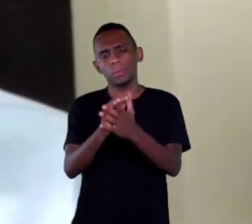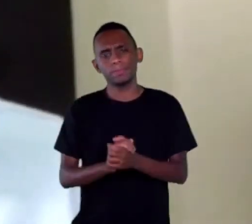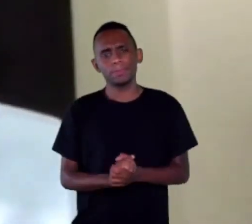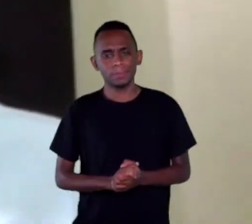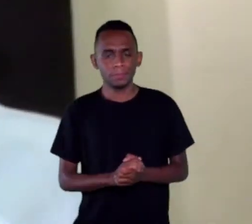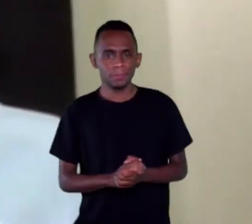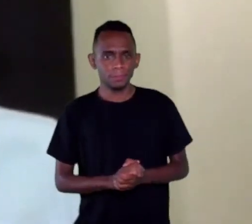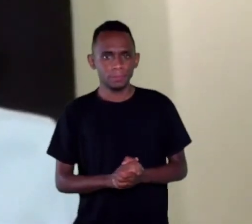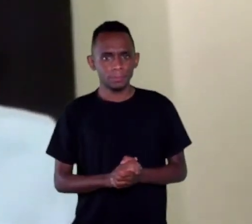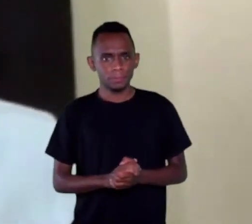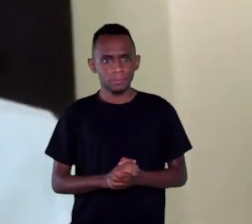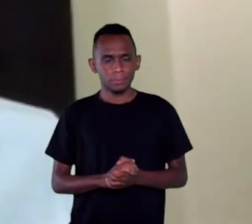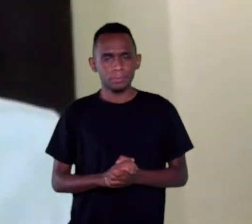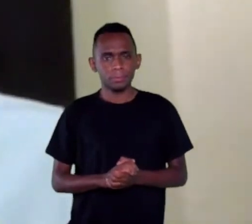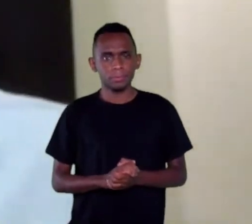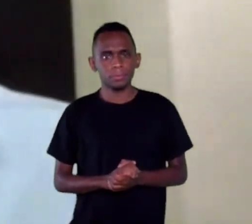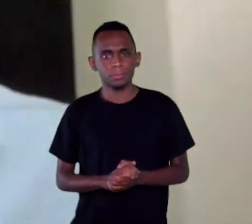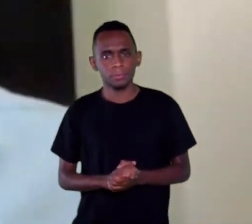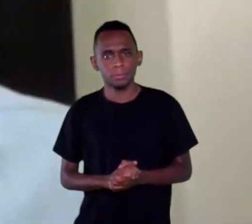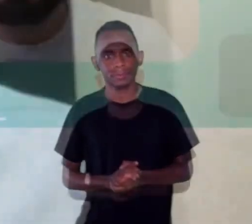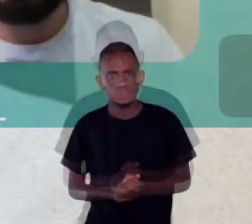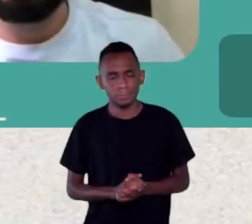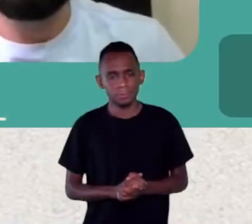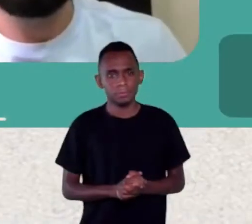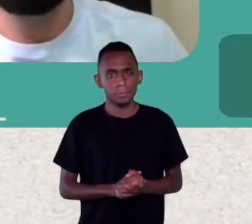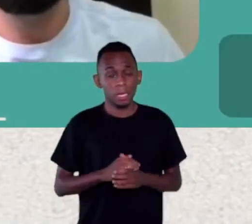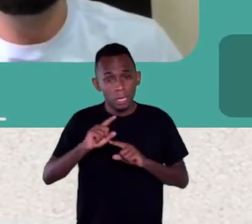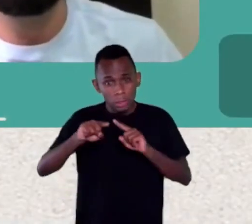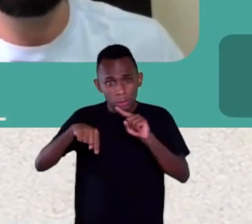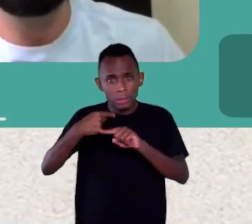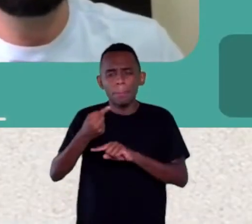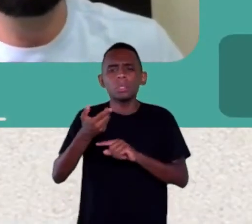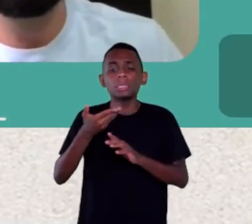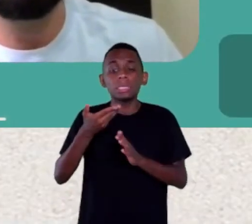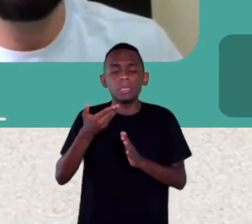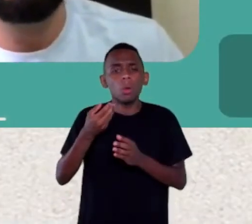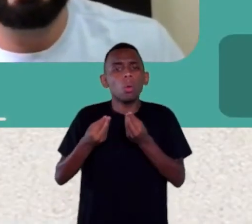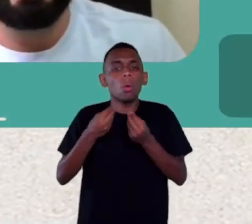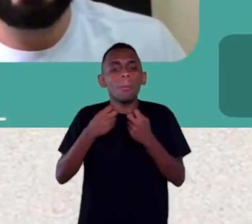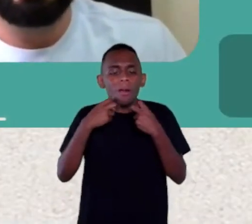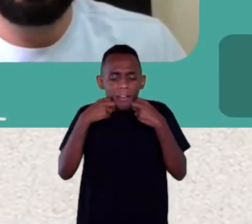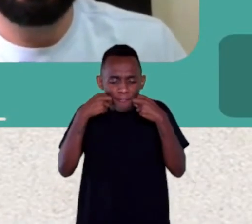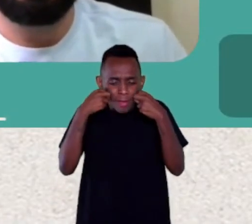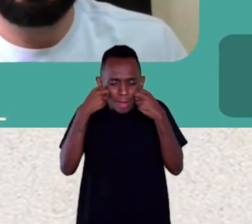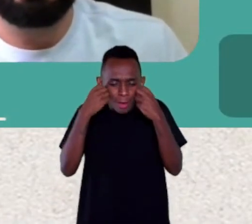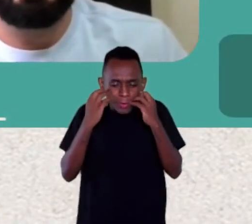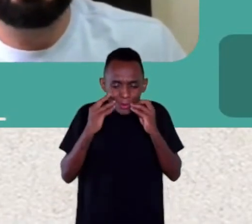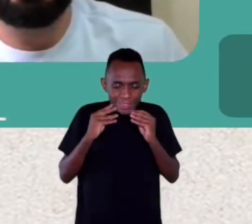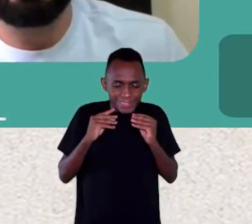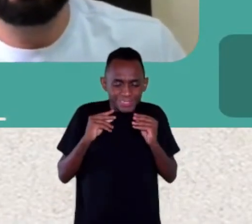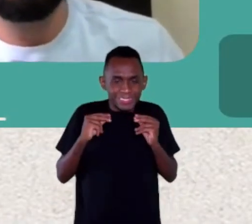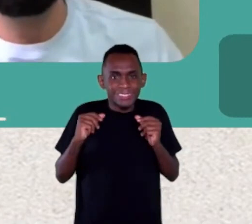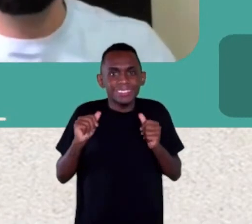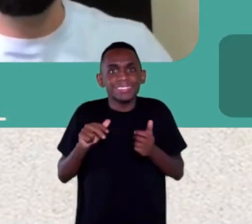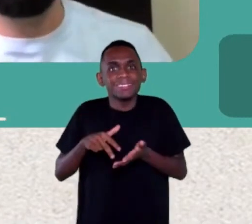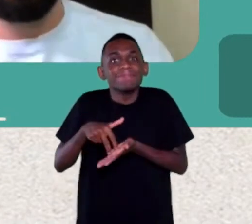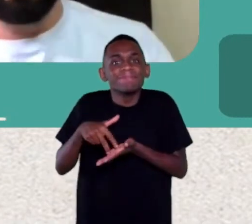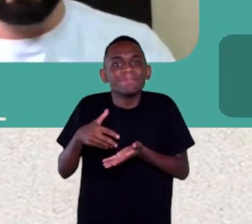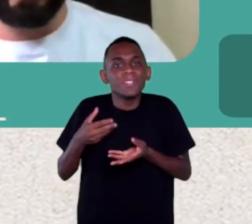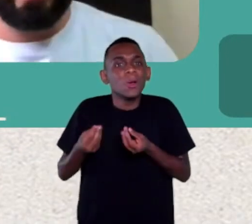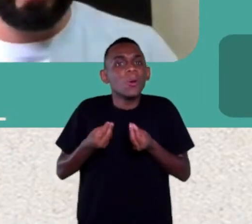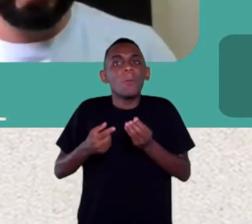E aí, quando que você perdeu a vergonha, né, de mostrar seus textos para